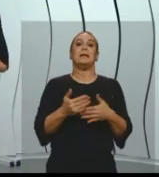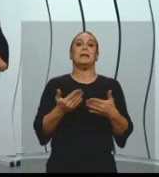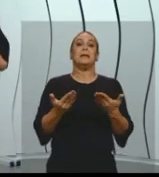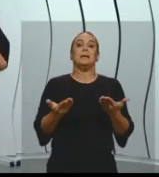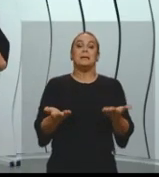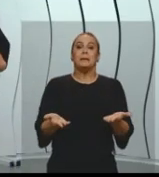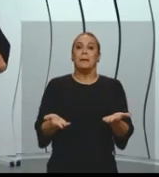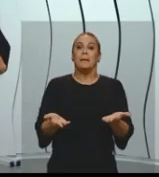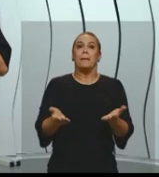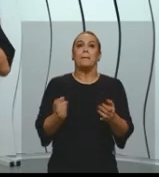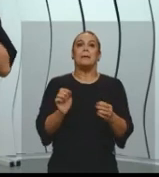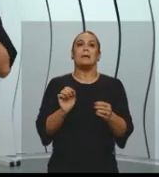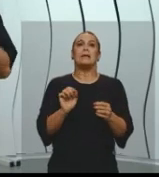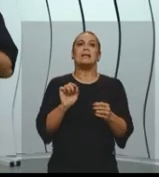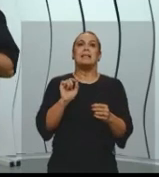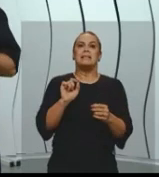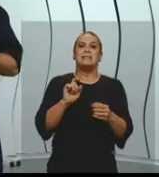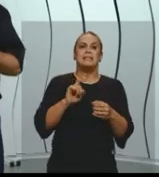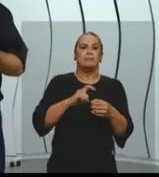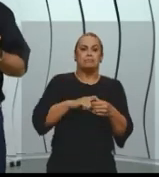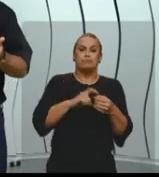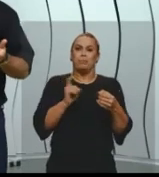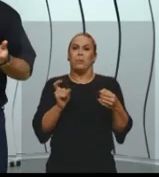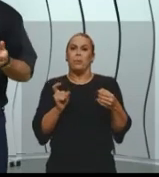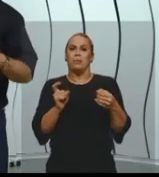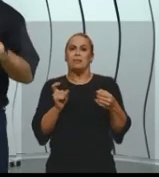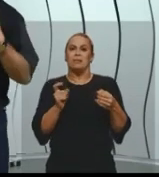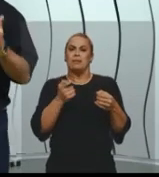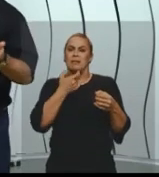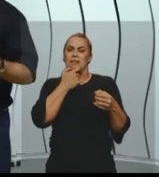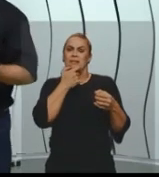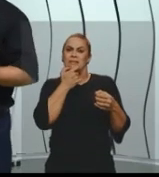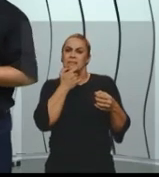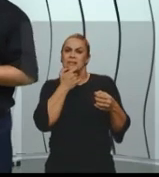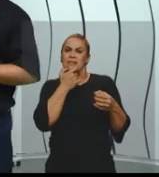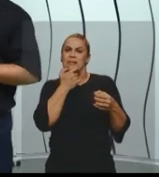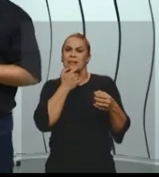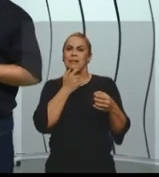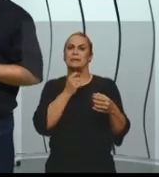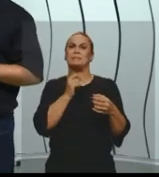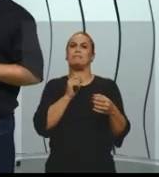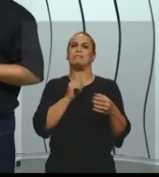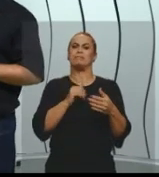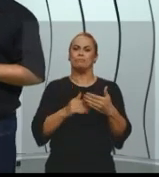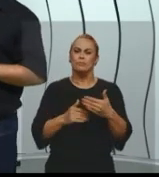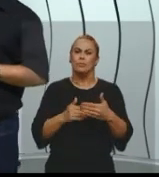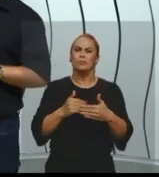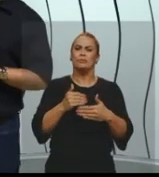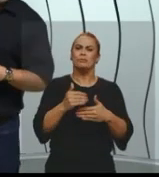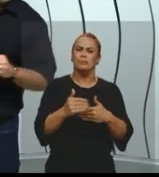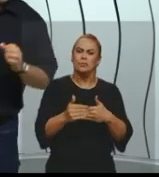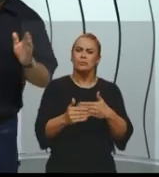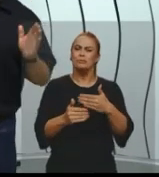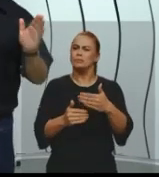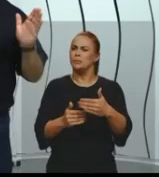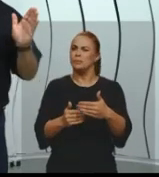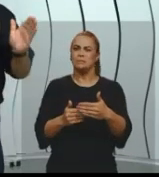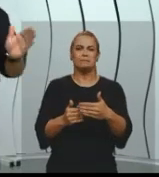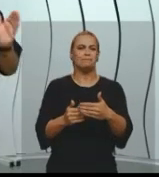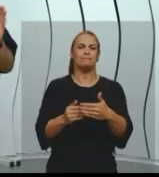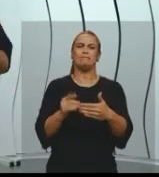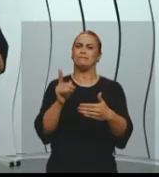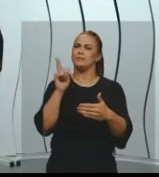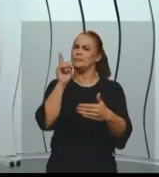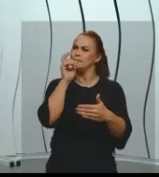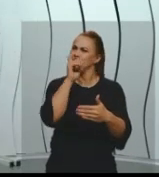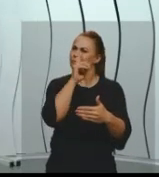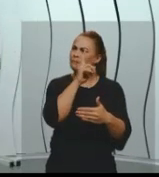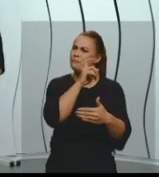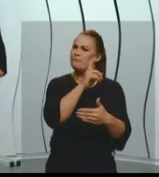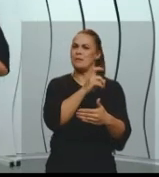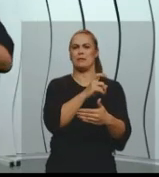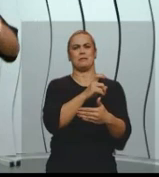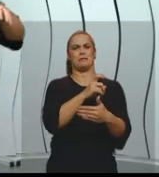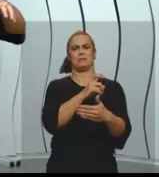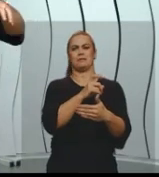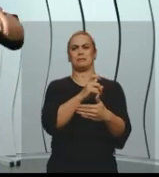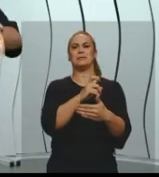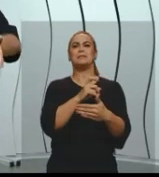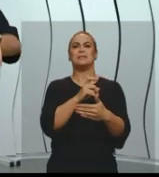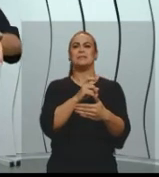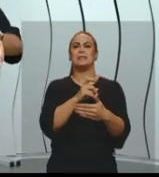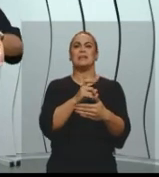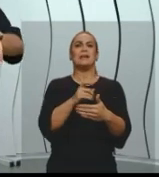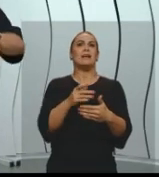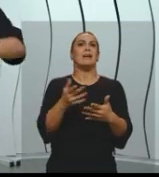Foi um processo que não foi fácil, não foi harmônico, foi resultado de muitas discussões,